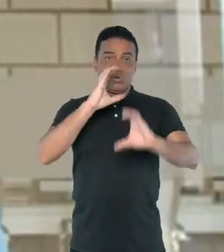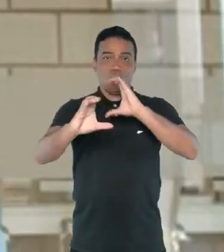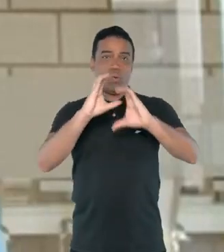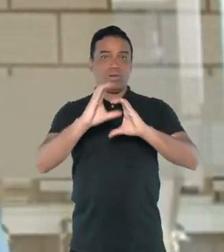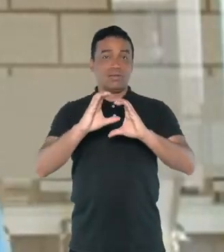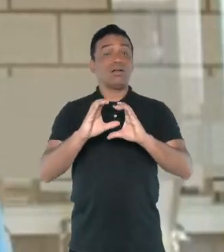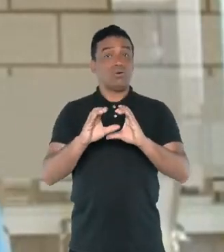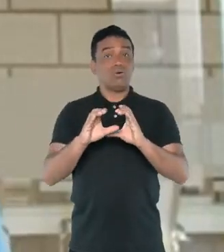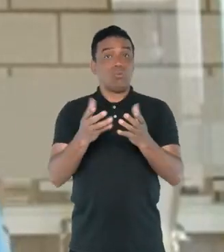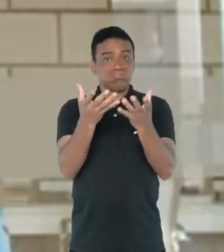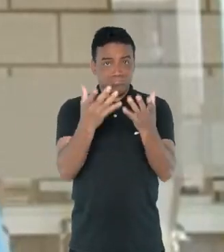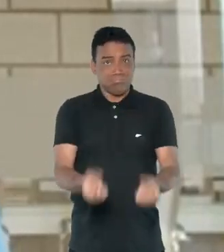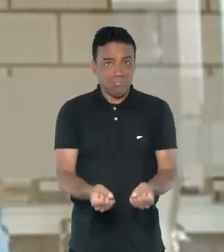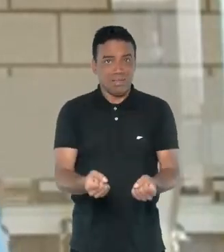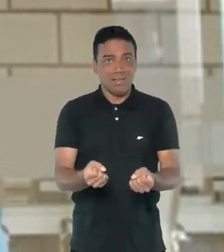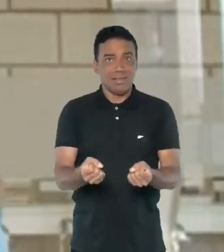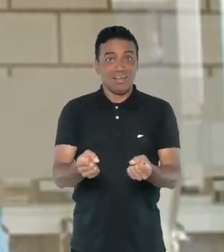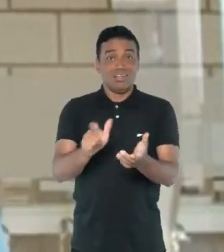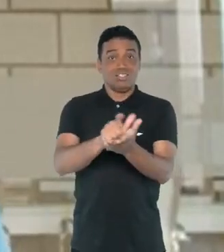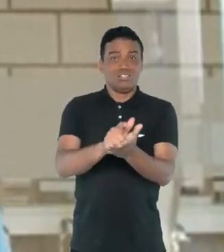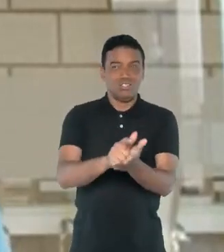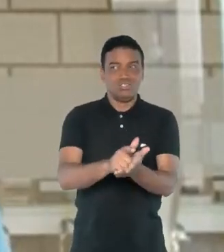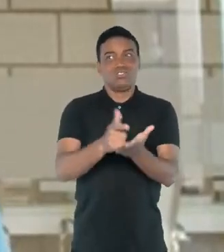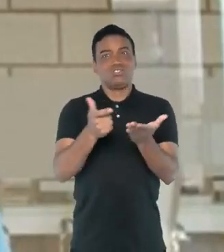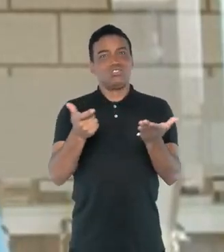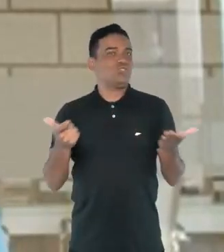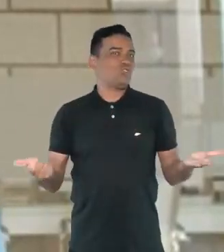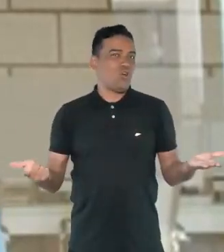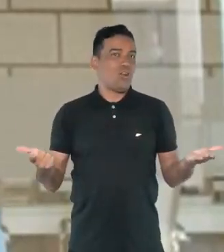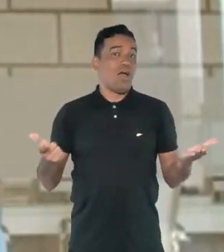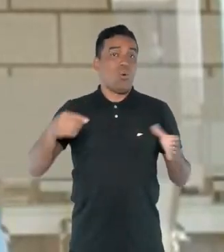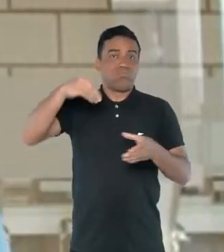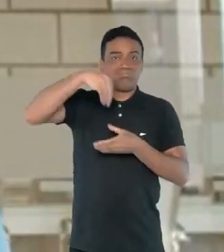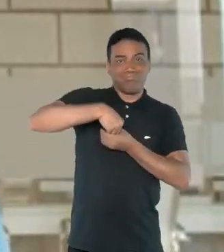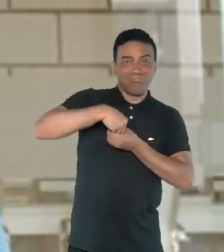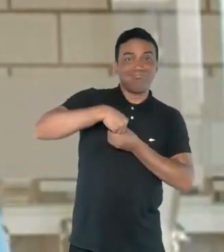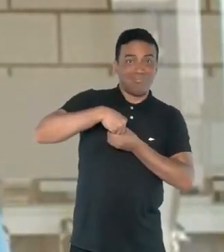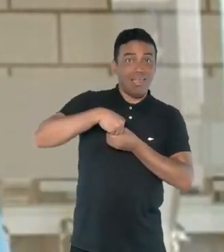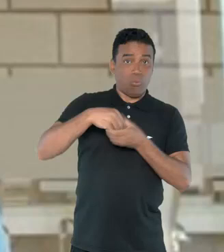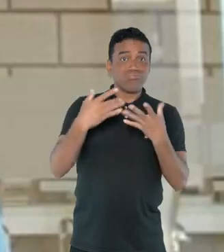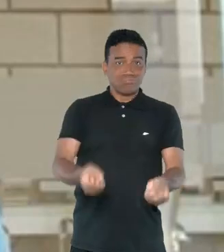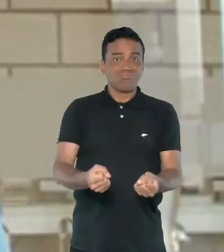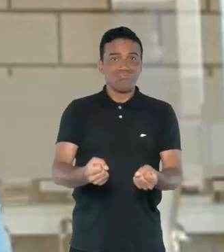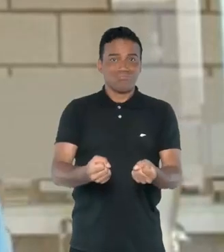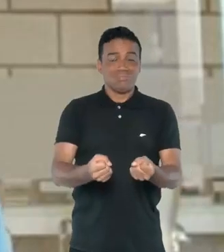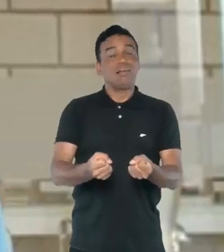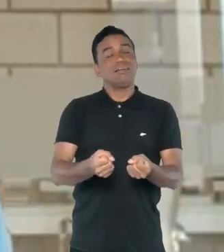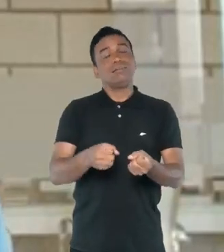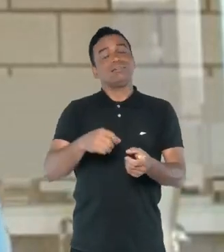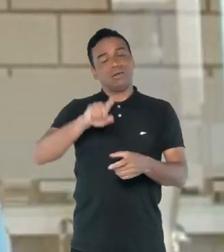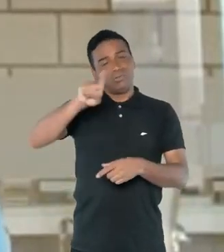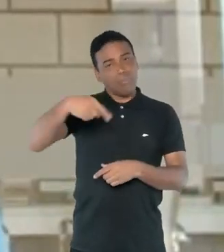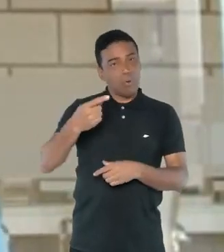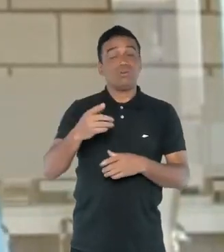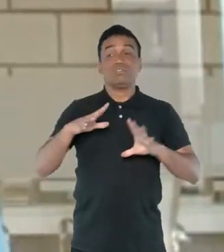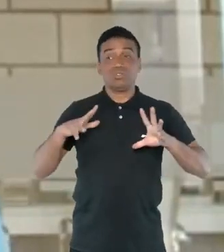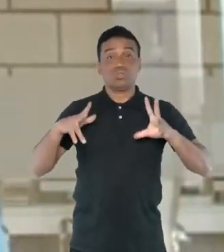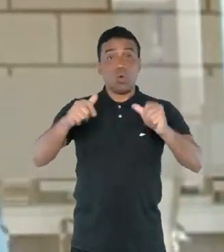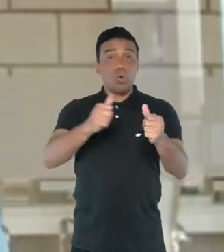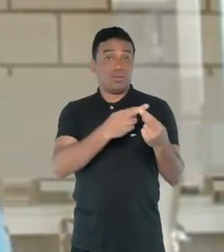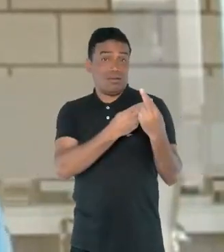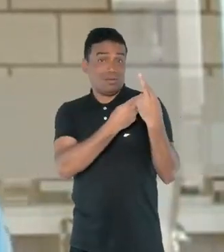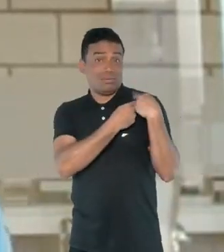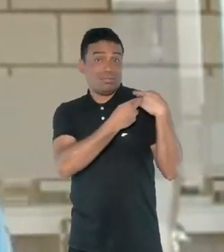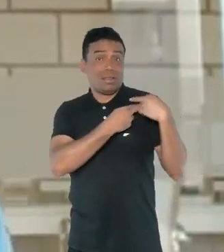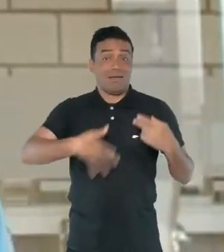eu assumo o jornal interno, logo eu acabo assumindo toda a